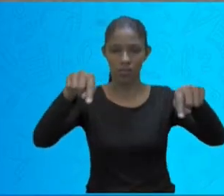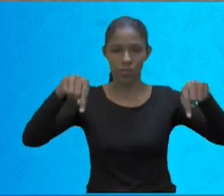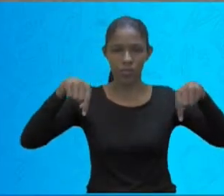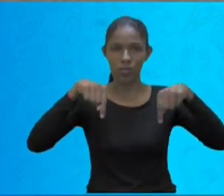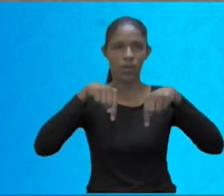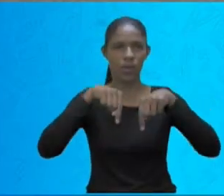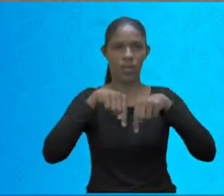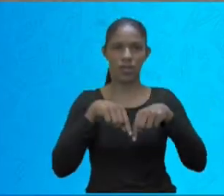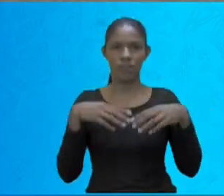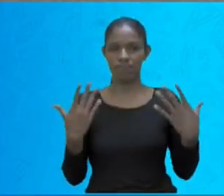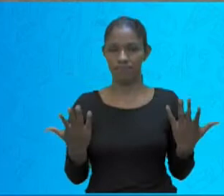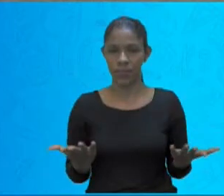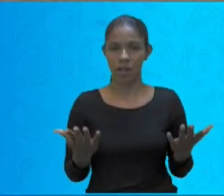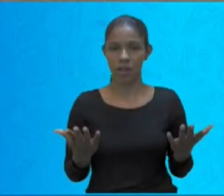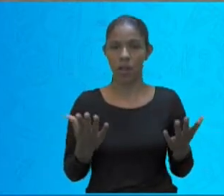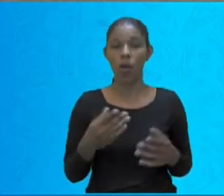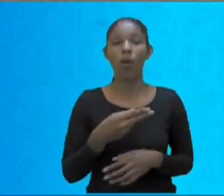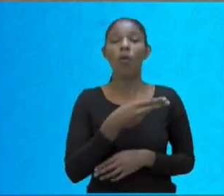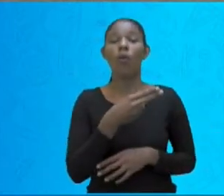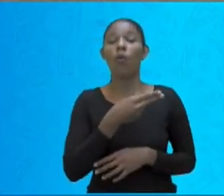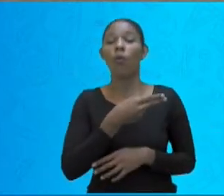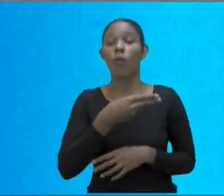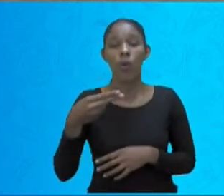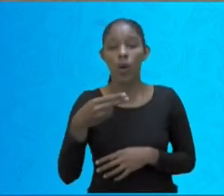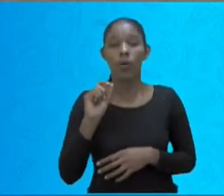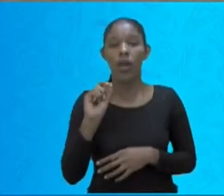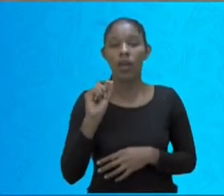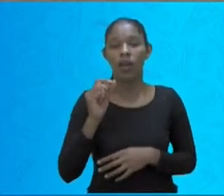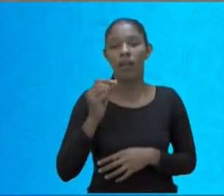qual? 4,8.